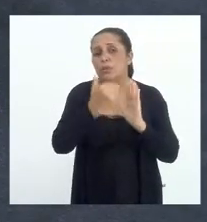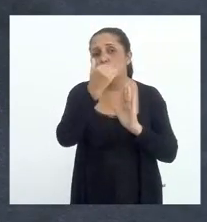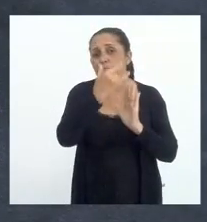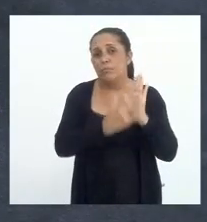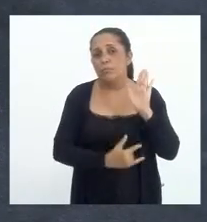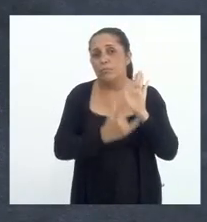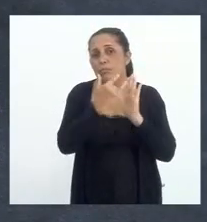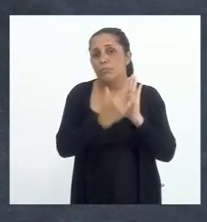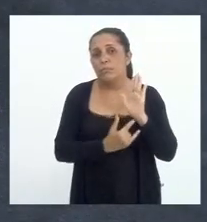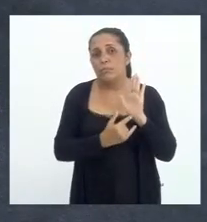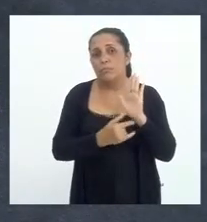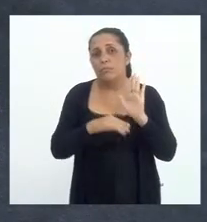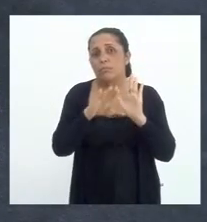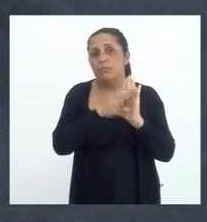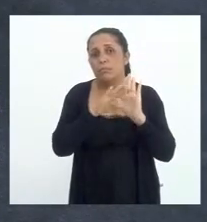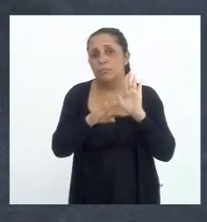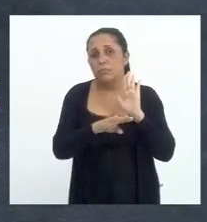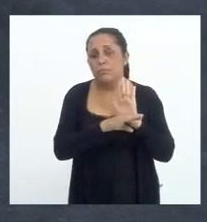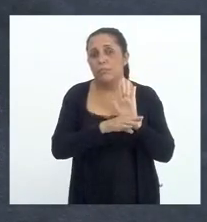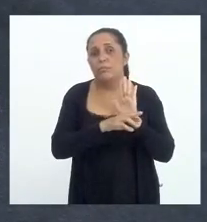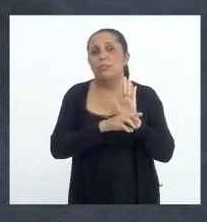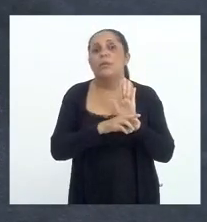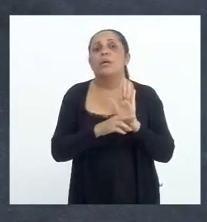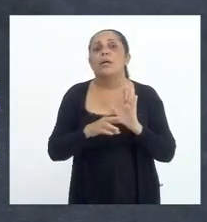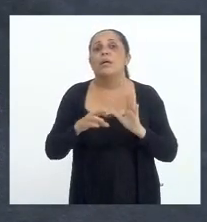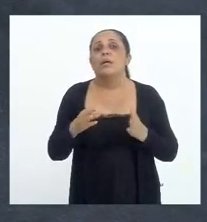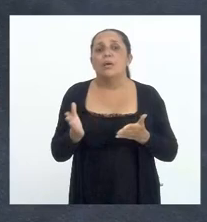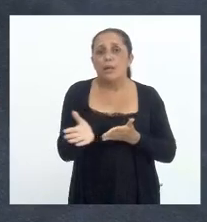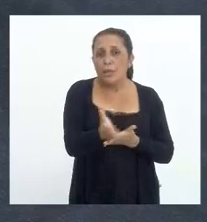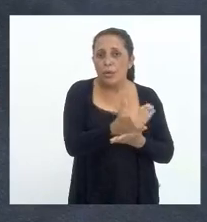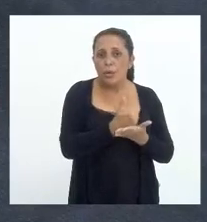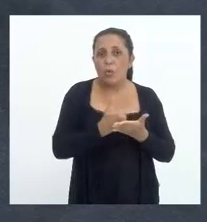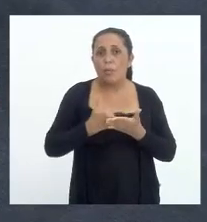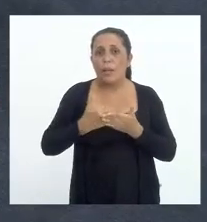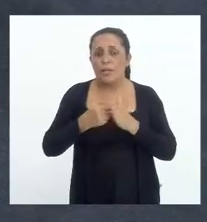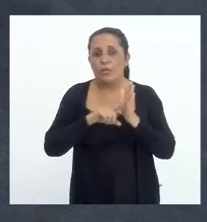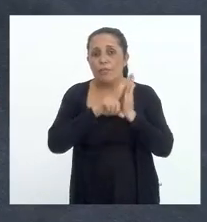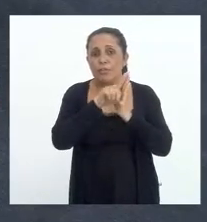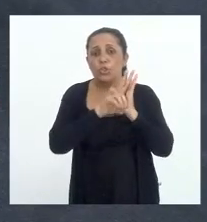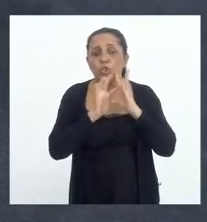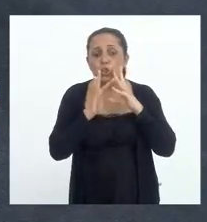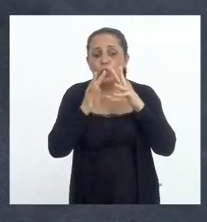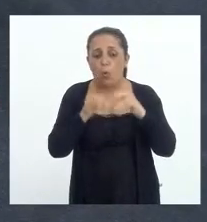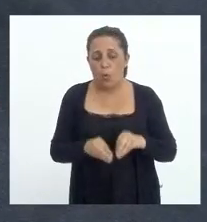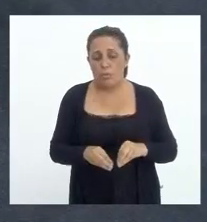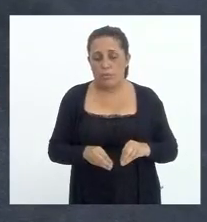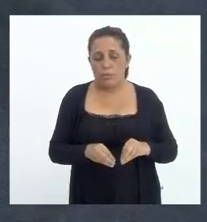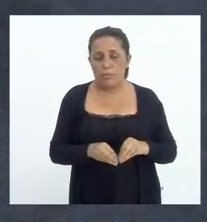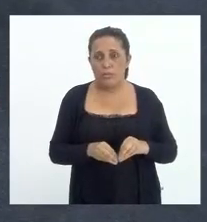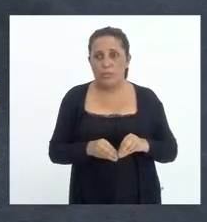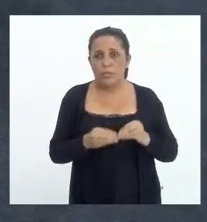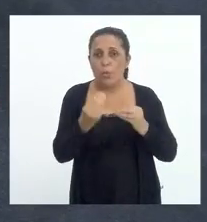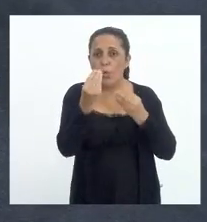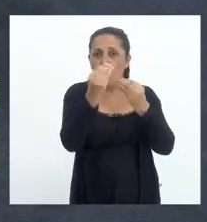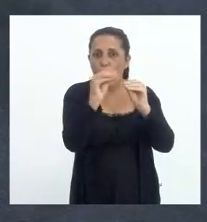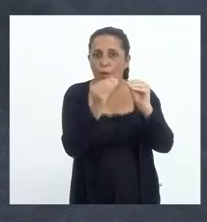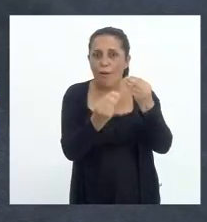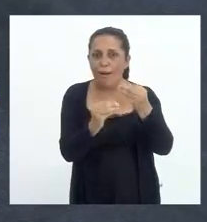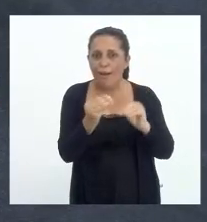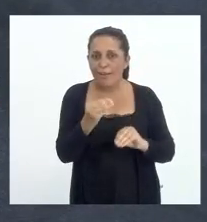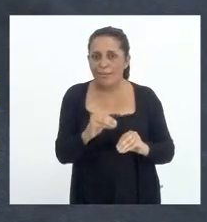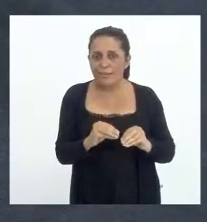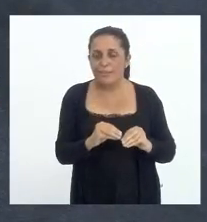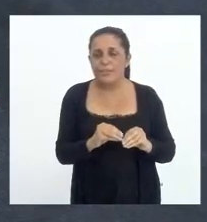tratantes do novo regime de recuperação fiscal são todas elas colocadas como sendo